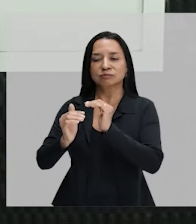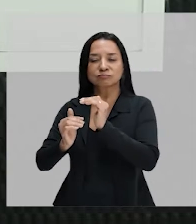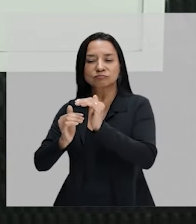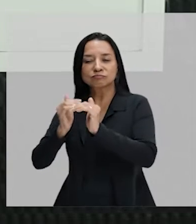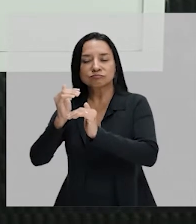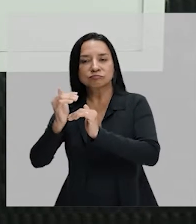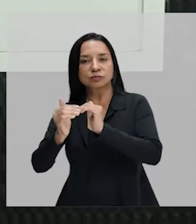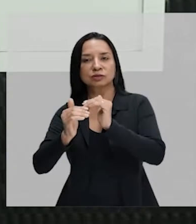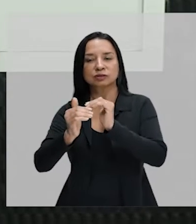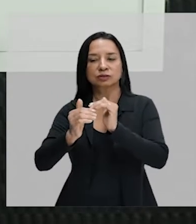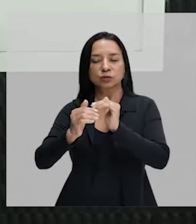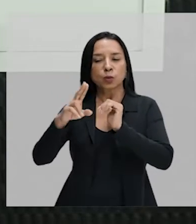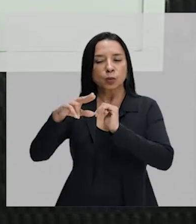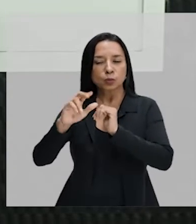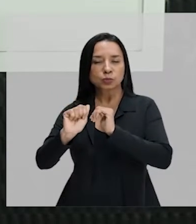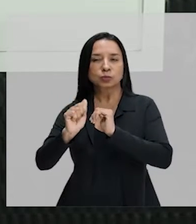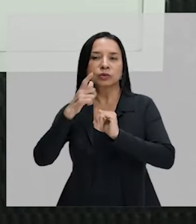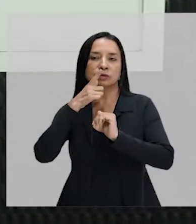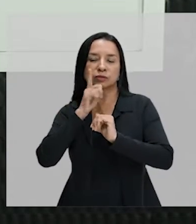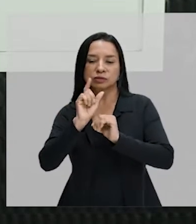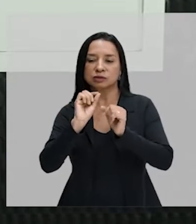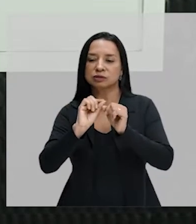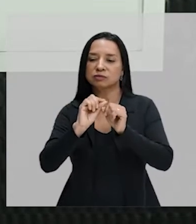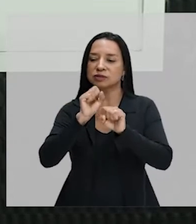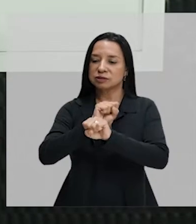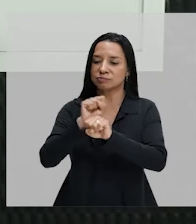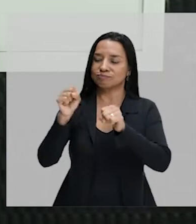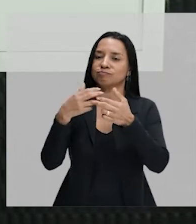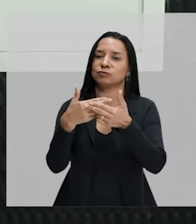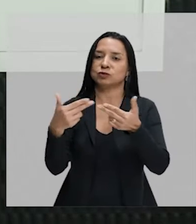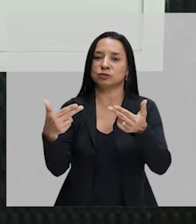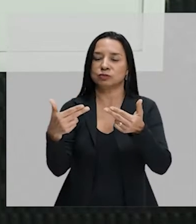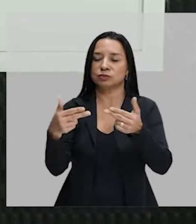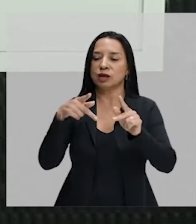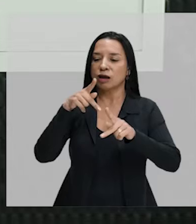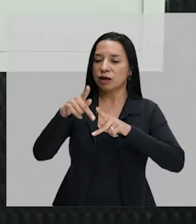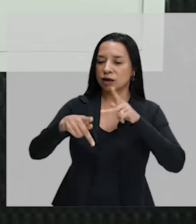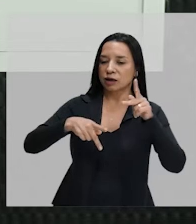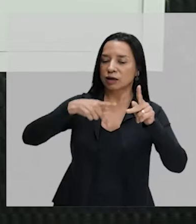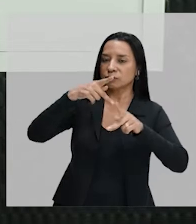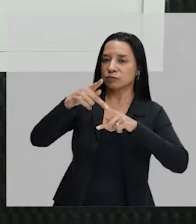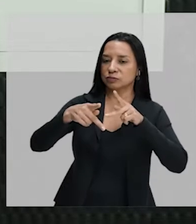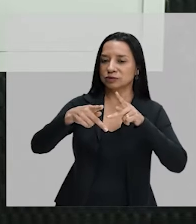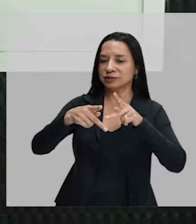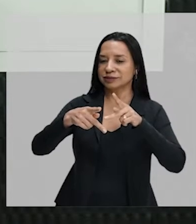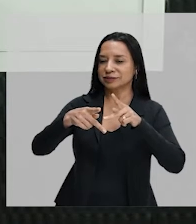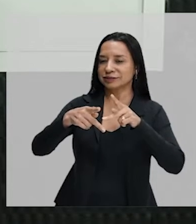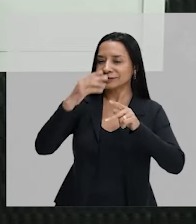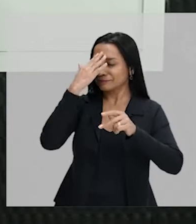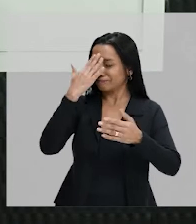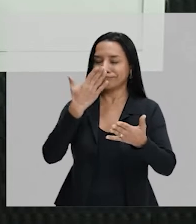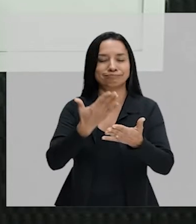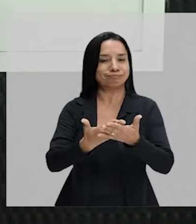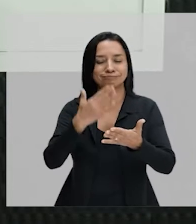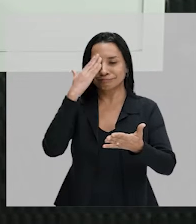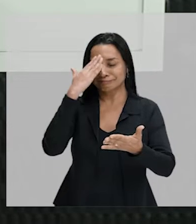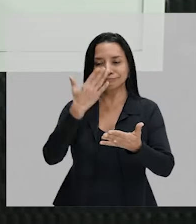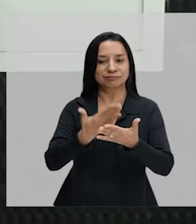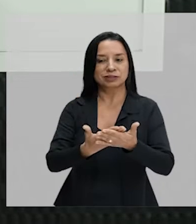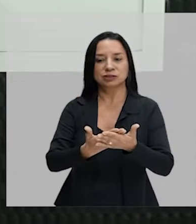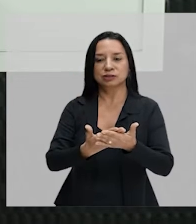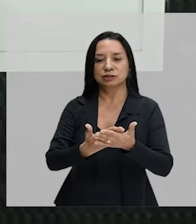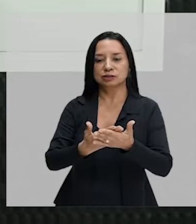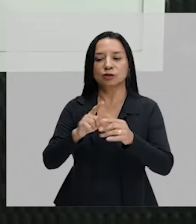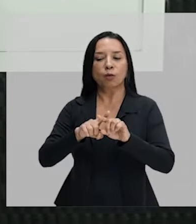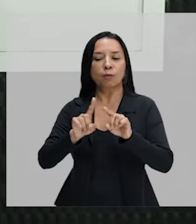coisa. A política, ela é descredenciada, né? O ser humano estragou o processo, mas a estética está vindo aí como uma